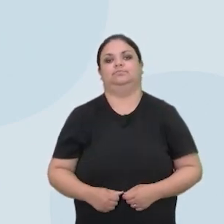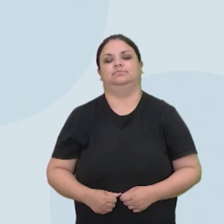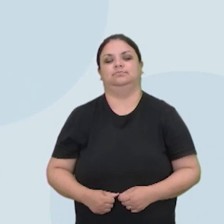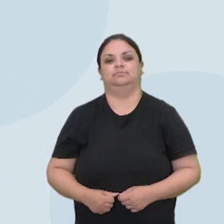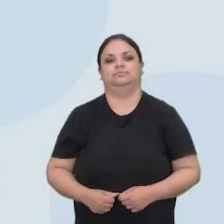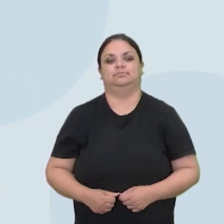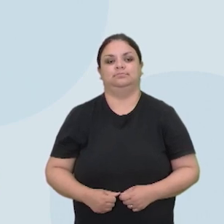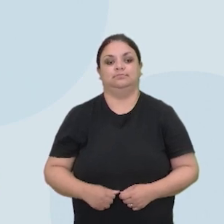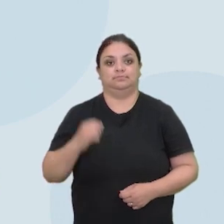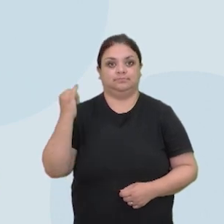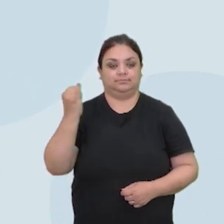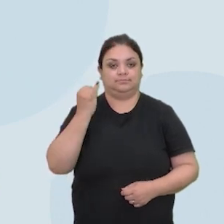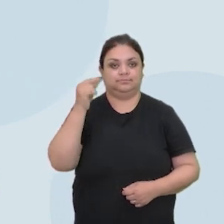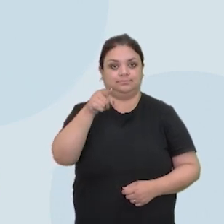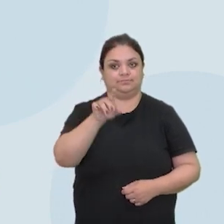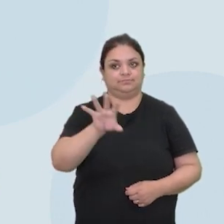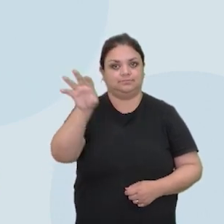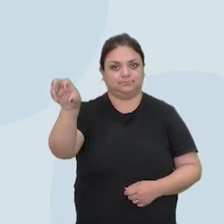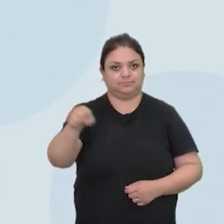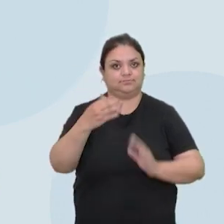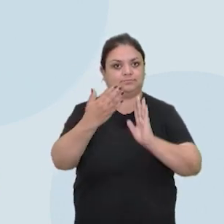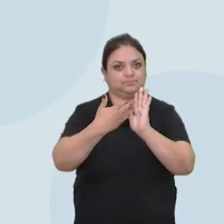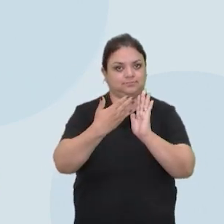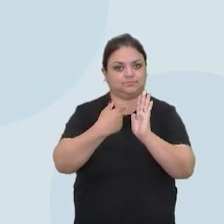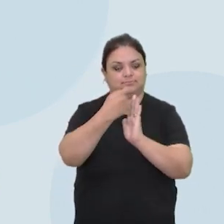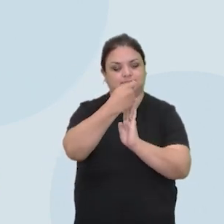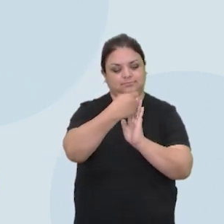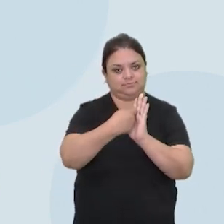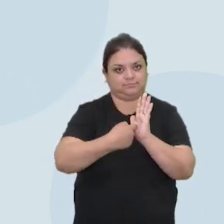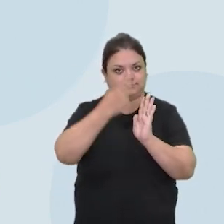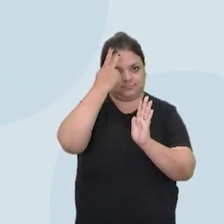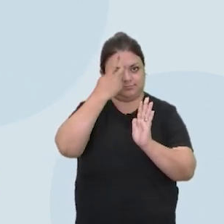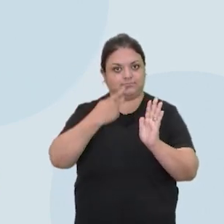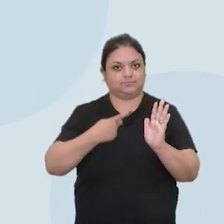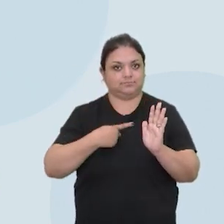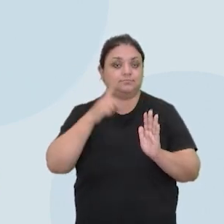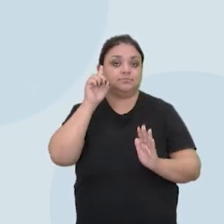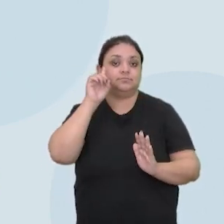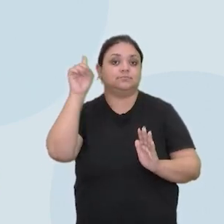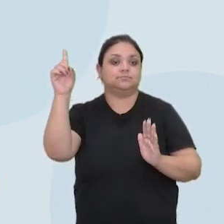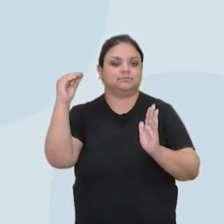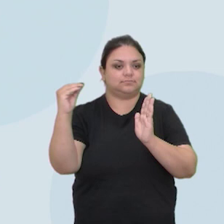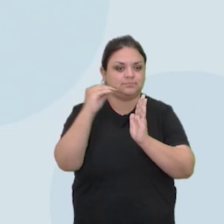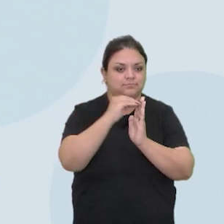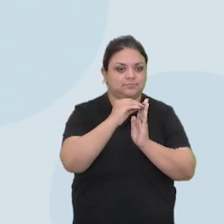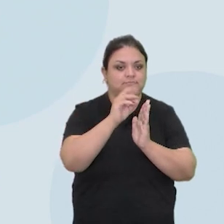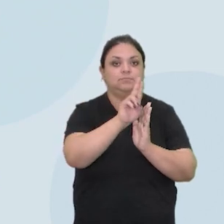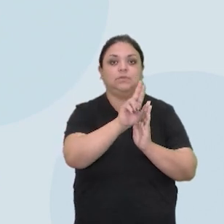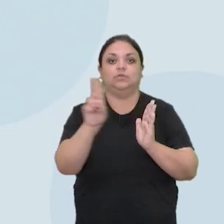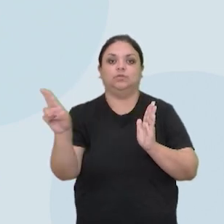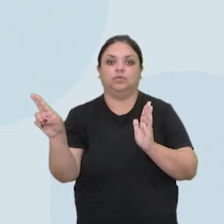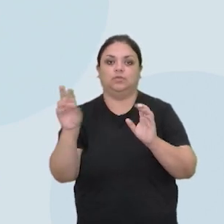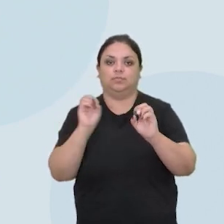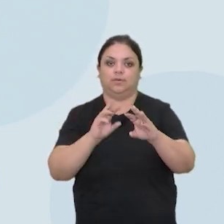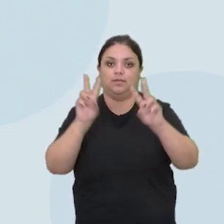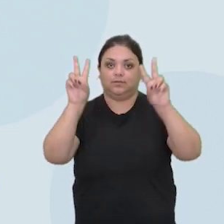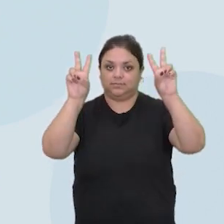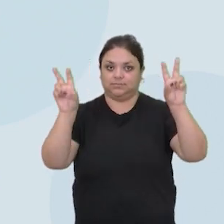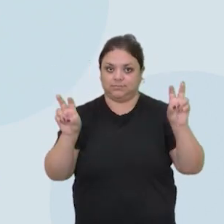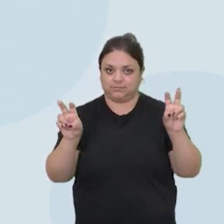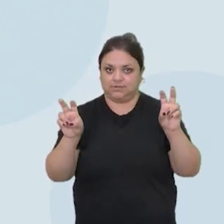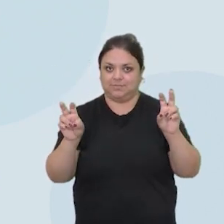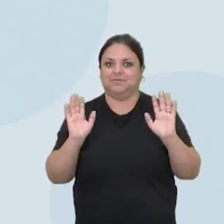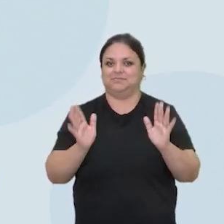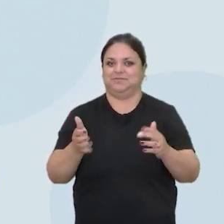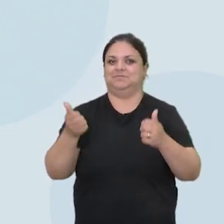pegar o diário de bordo de vocês para fazer a anotação da data da aula que vocês estão assistindo, o nome ou o tema dessa aula, que eu já acabei